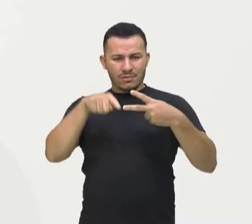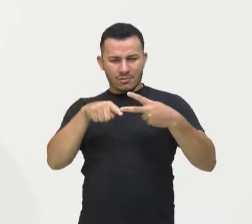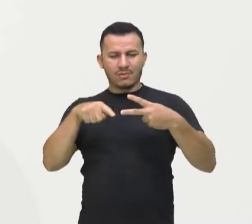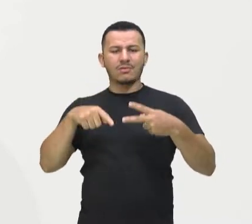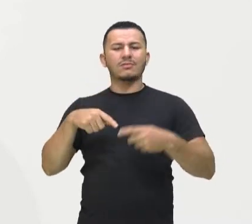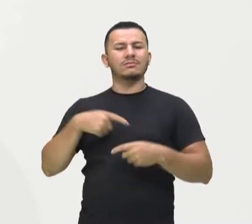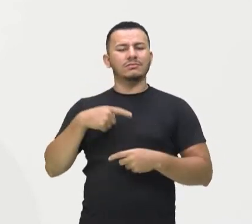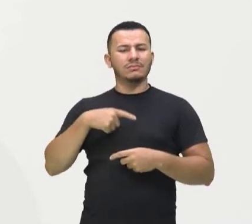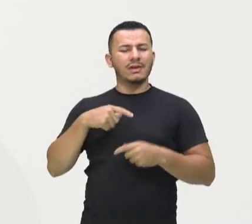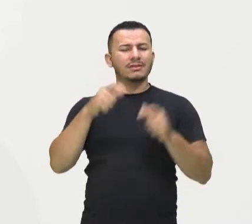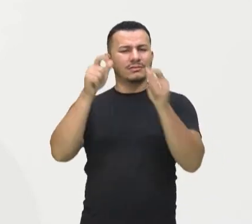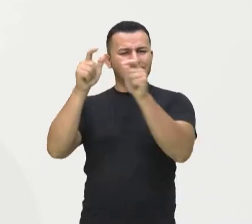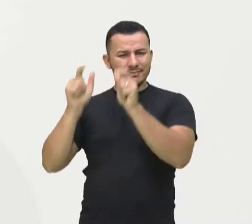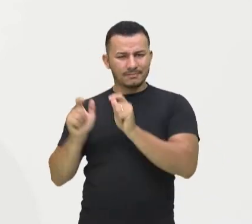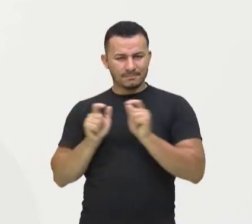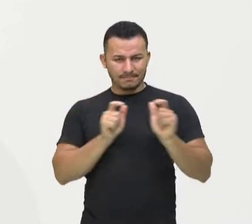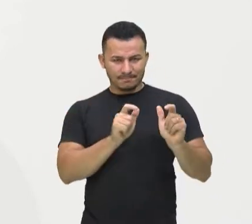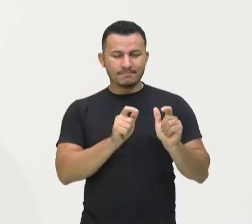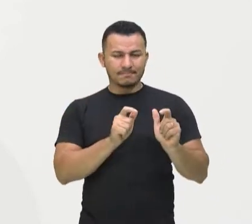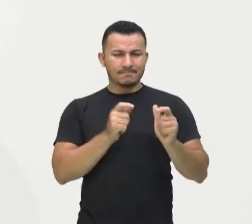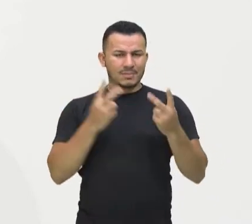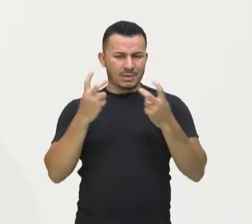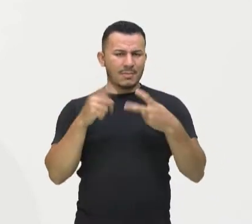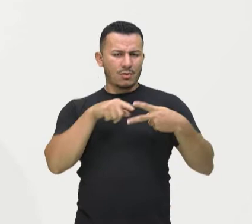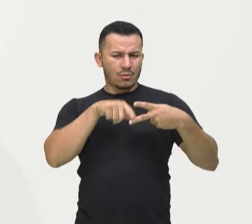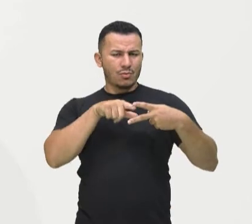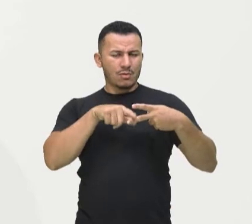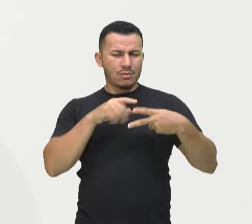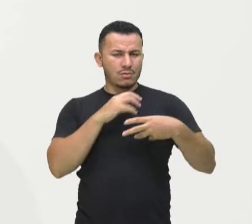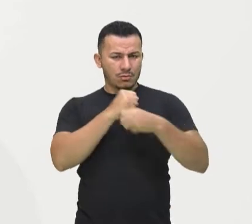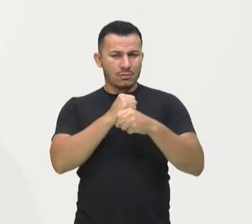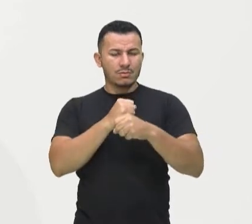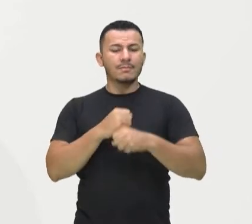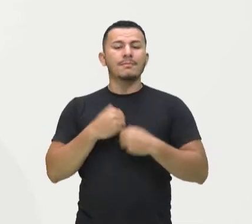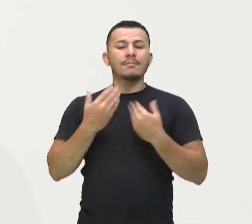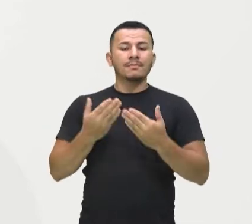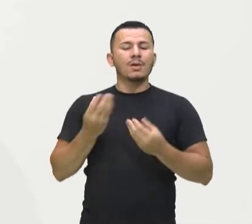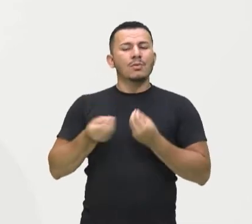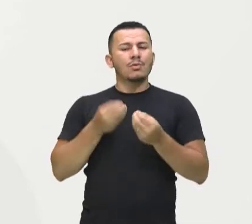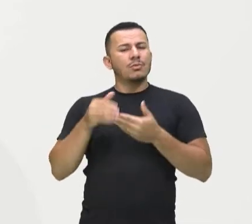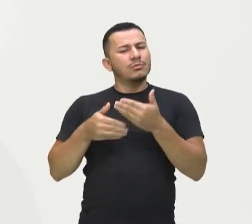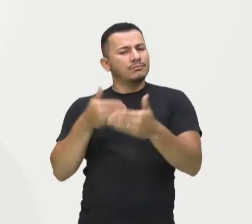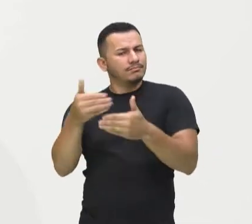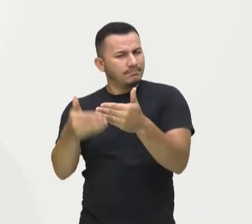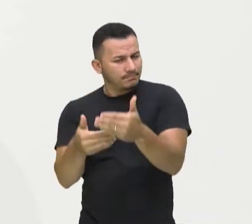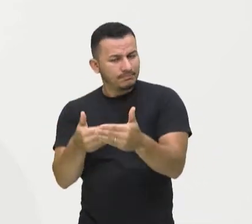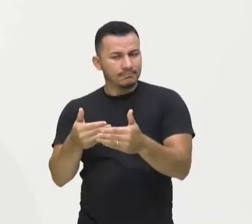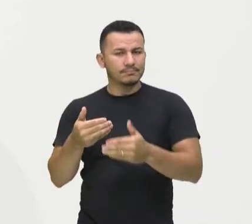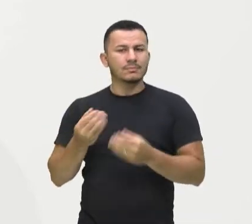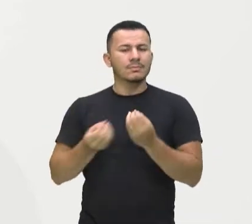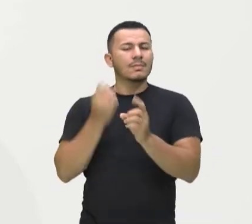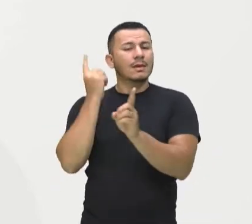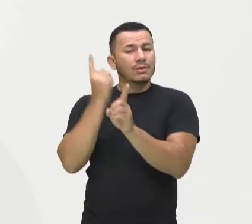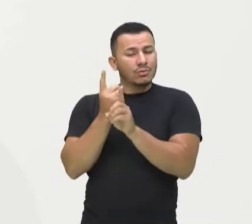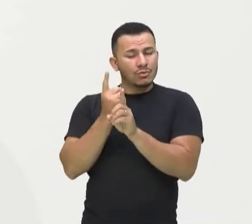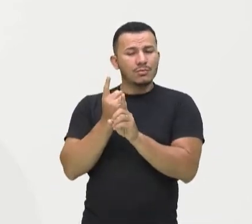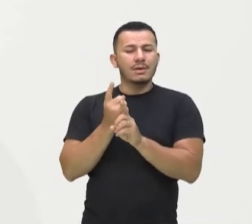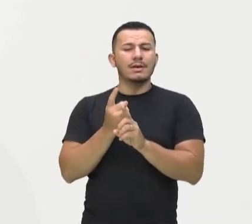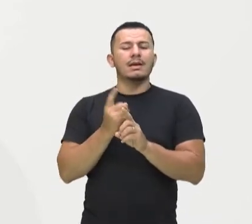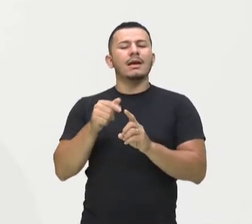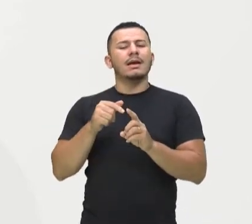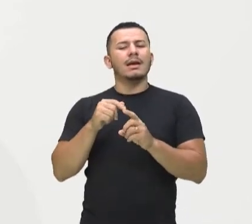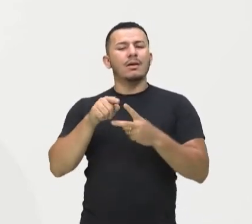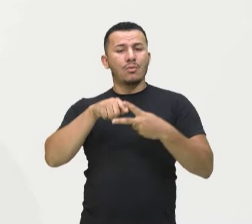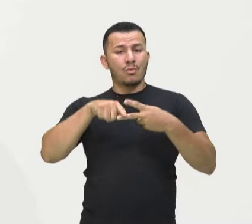também, tá legal? Começa a perceber isso. Vejamos então o desenvolvimento para a gente descobrir então quanto vale o ângulo